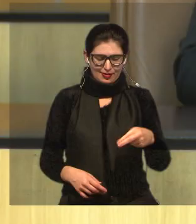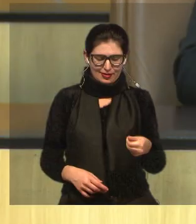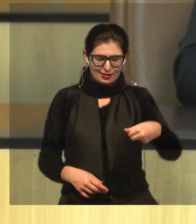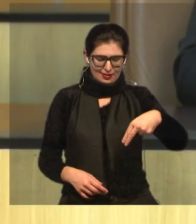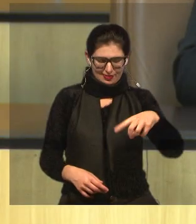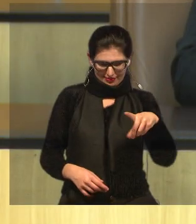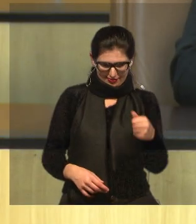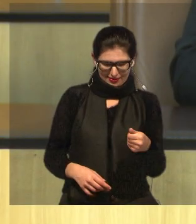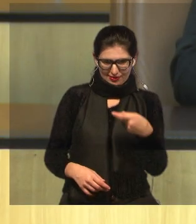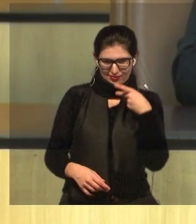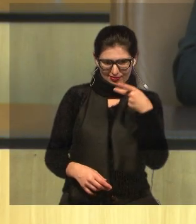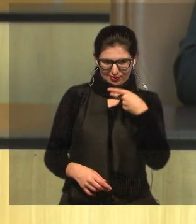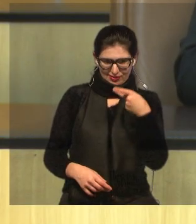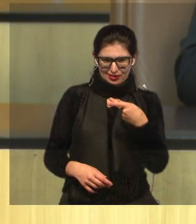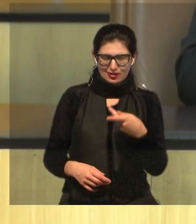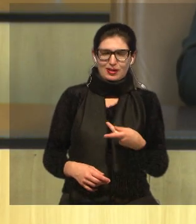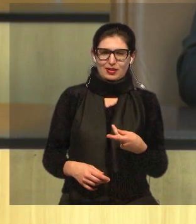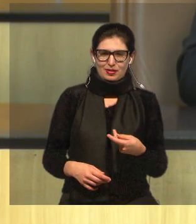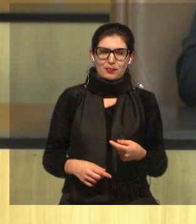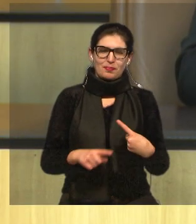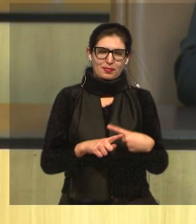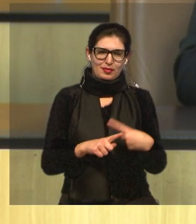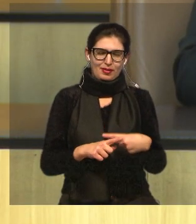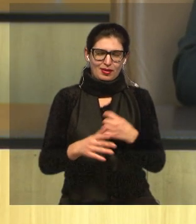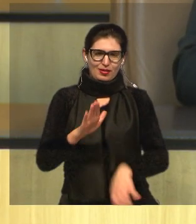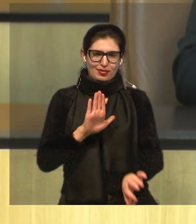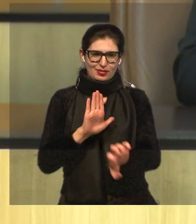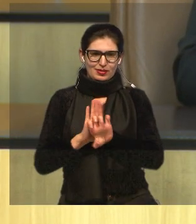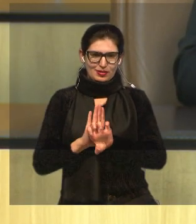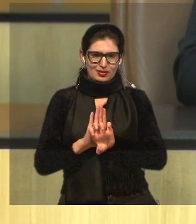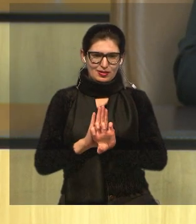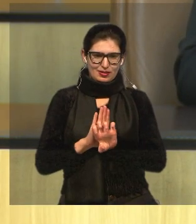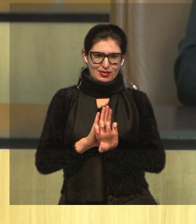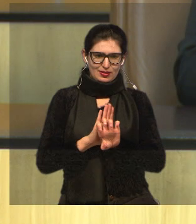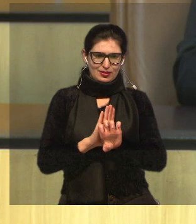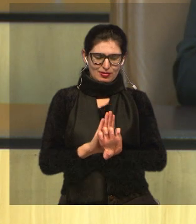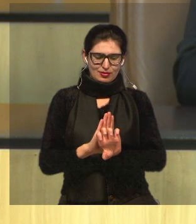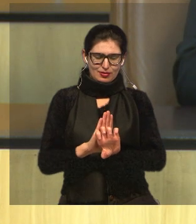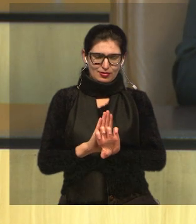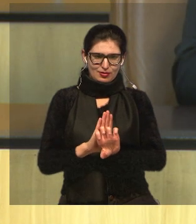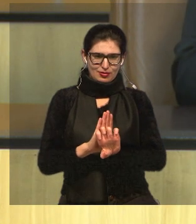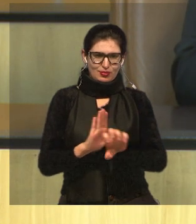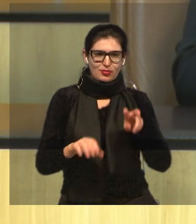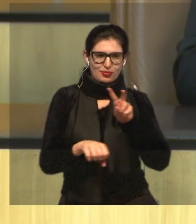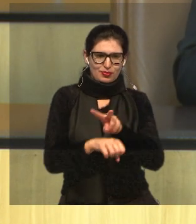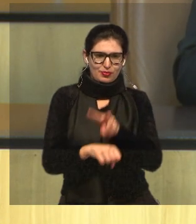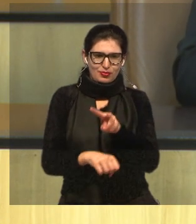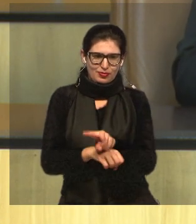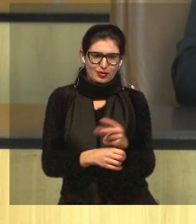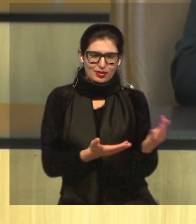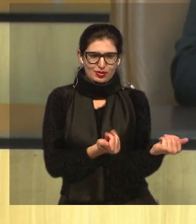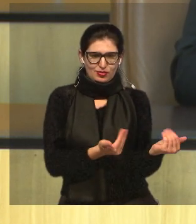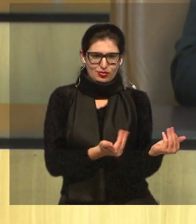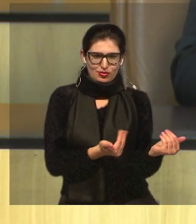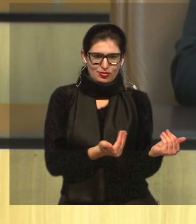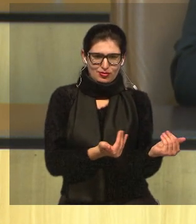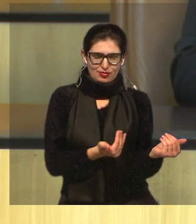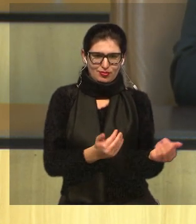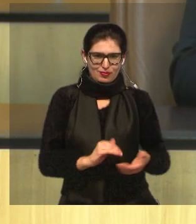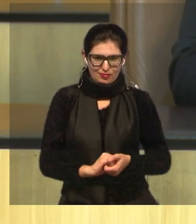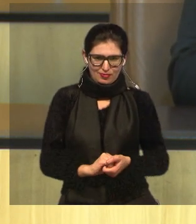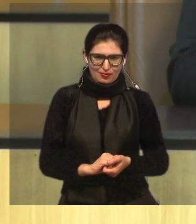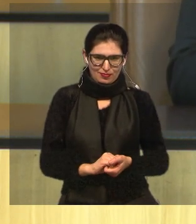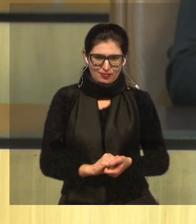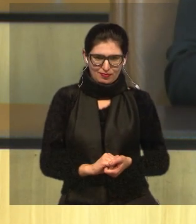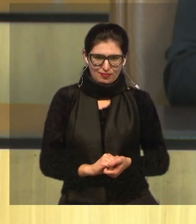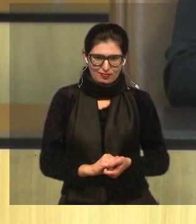considerações, por conta que esse estatuto é para cuidar da nossa juventude. Então, ela